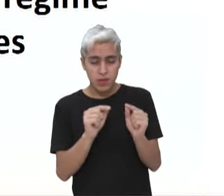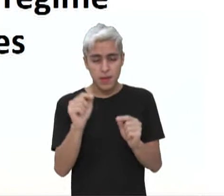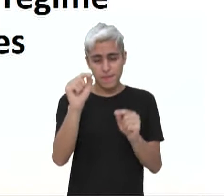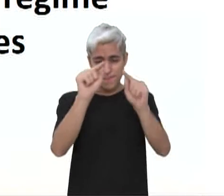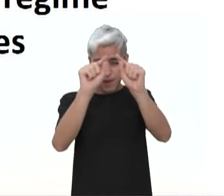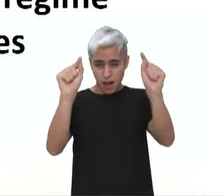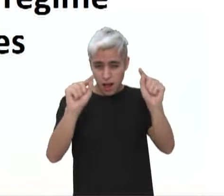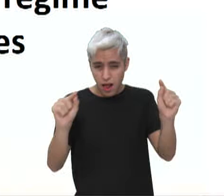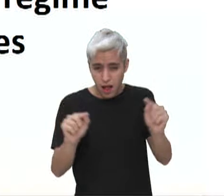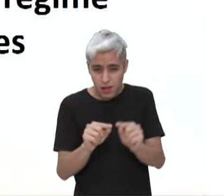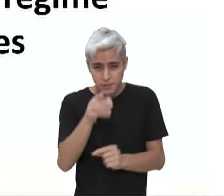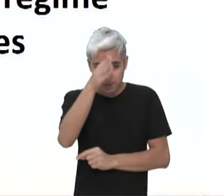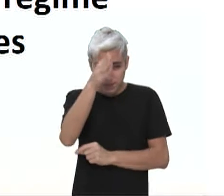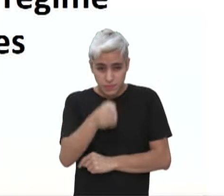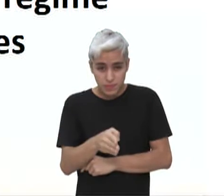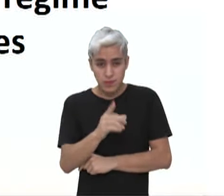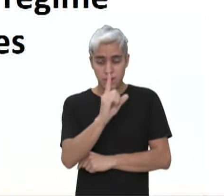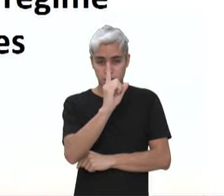Tordesilhas, de